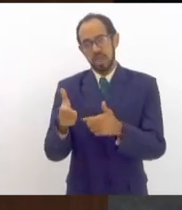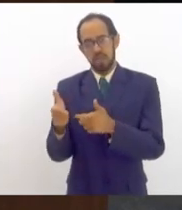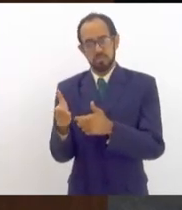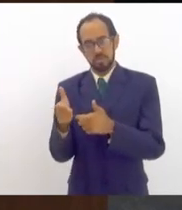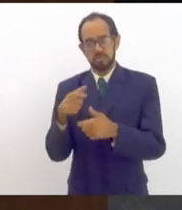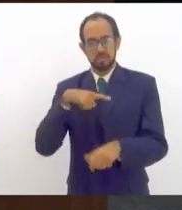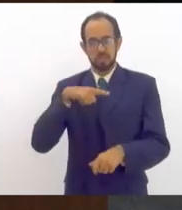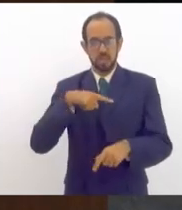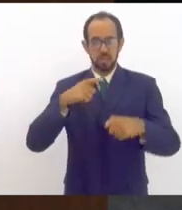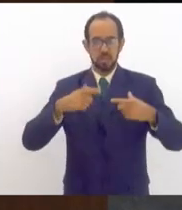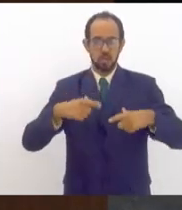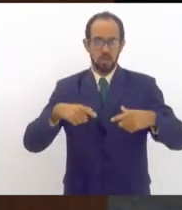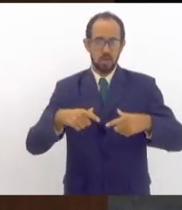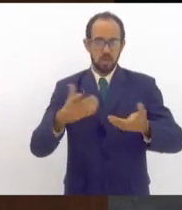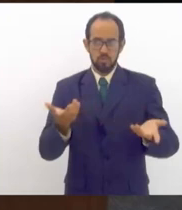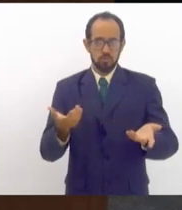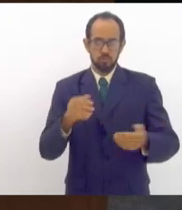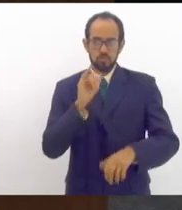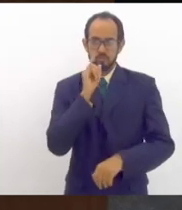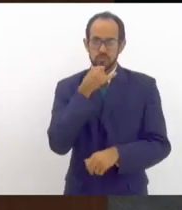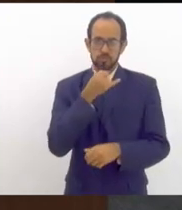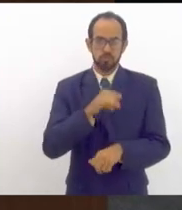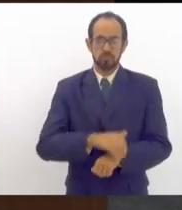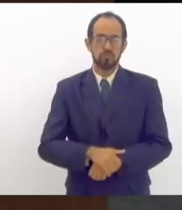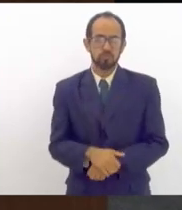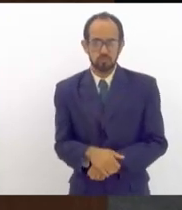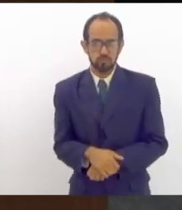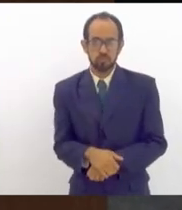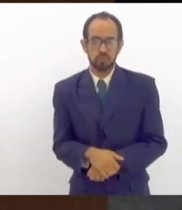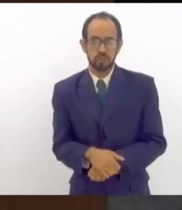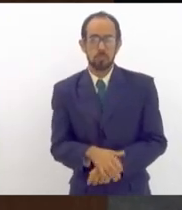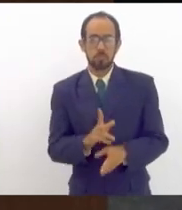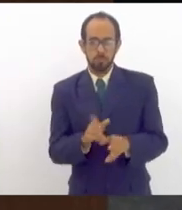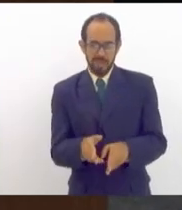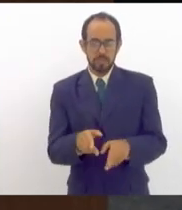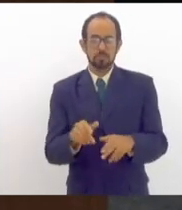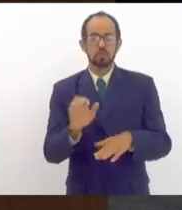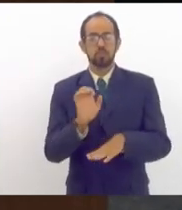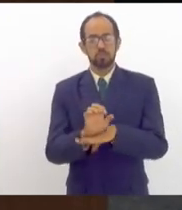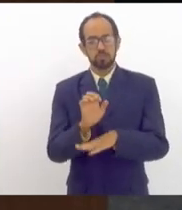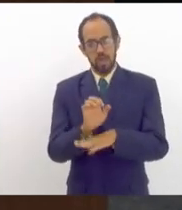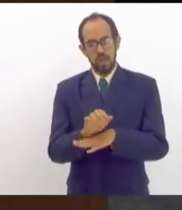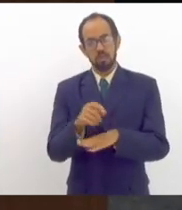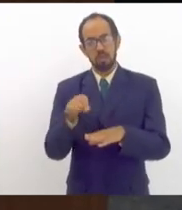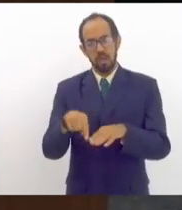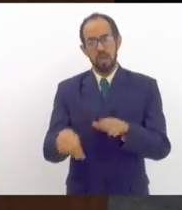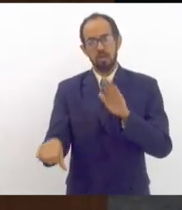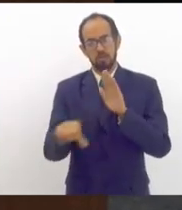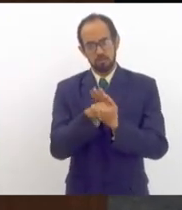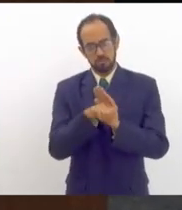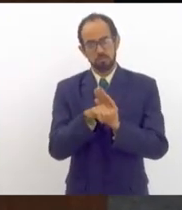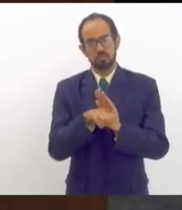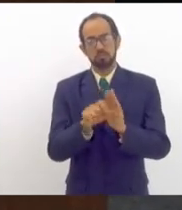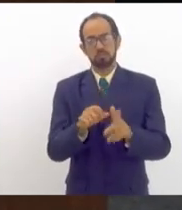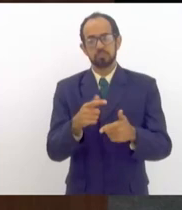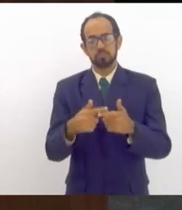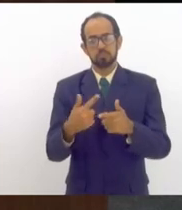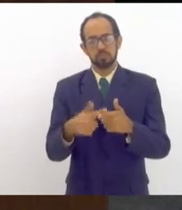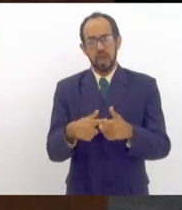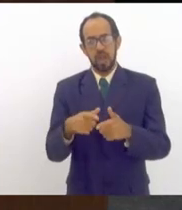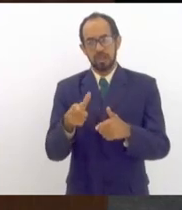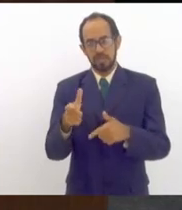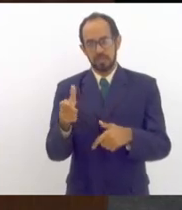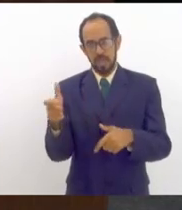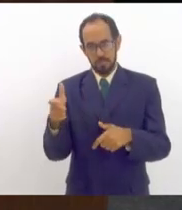que infelizmente apesar do estado é criminalizado inclusive porque essas armas